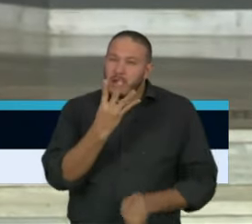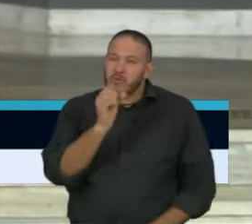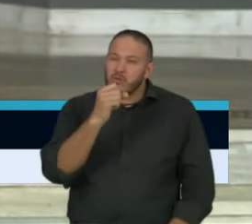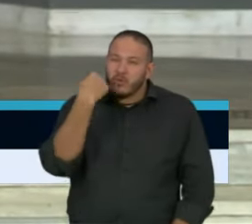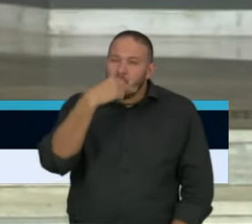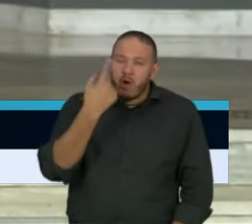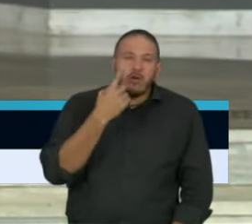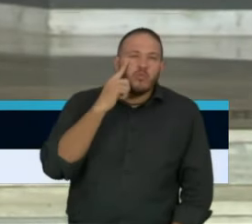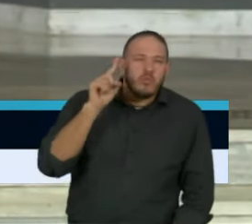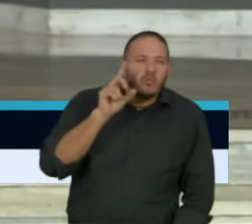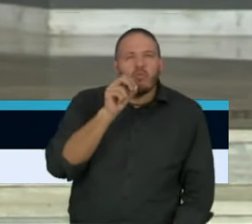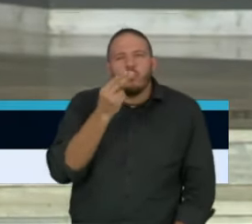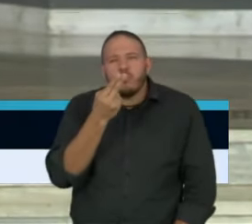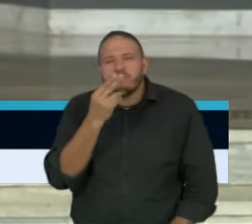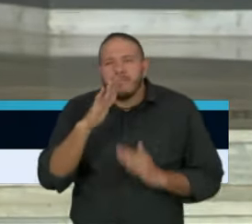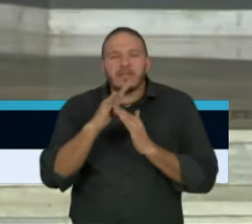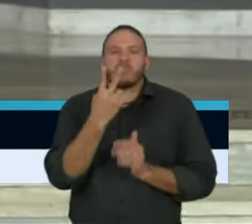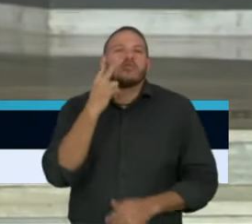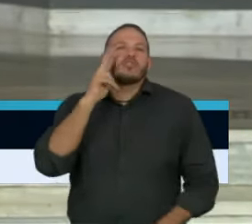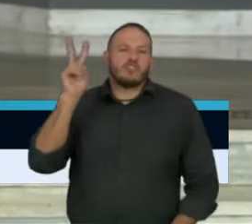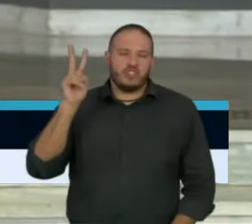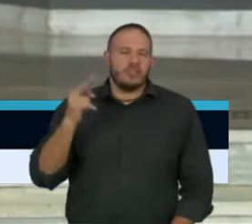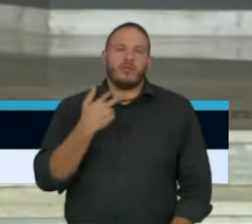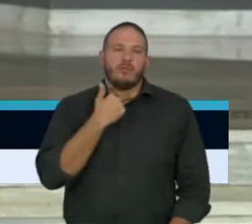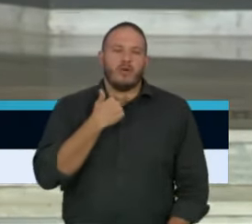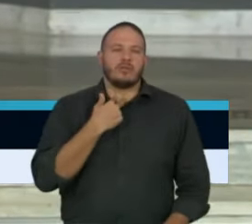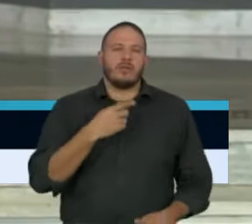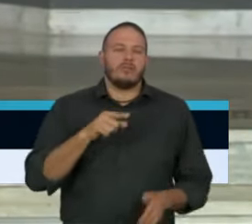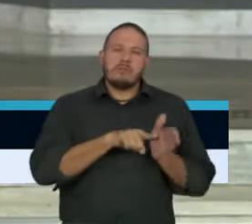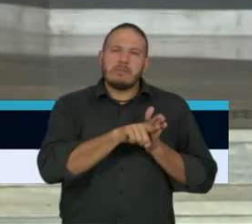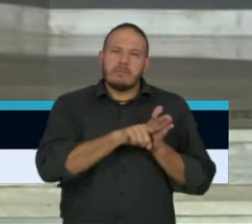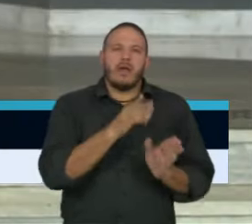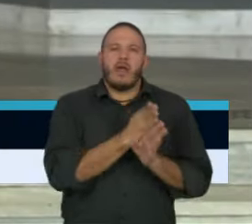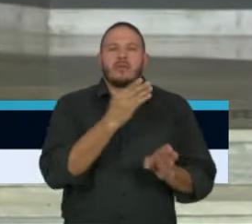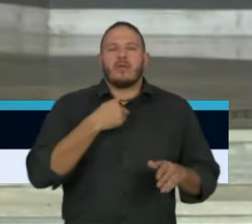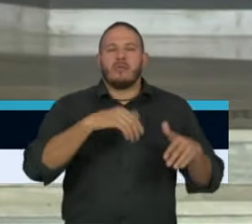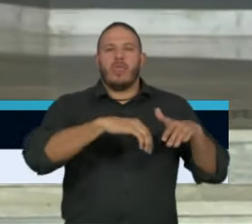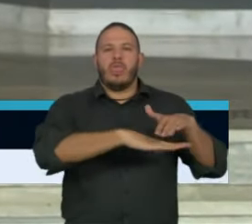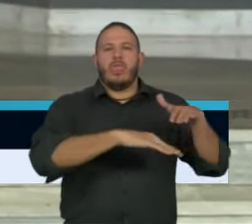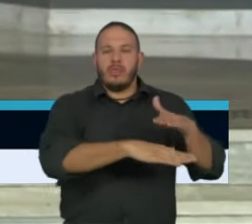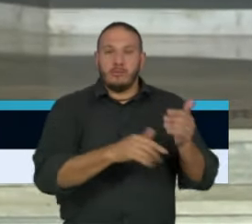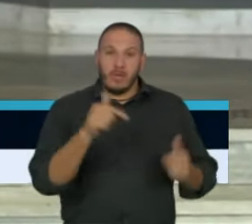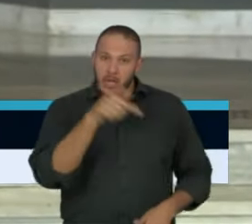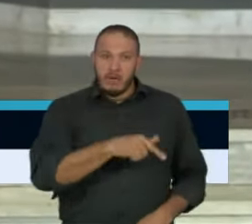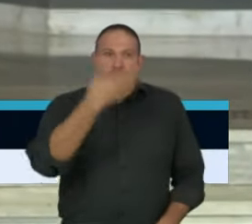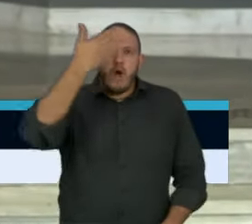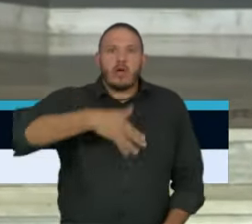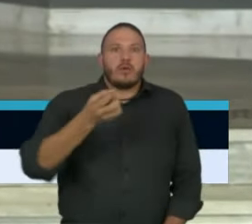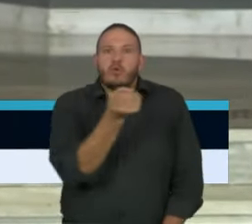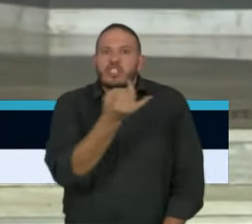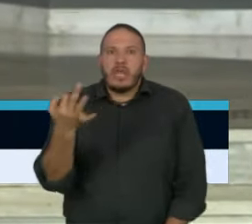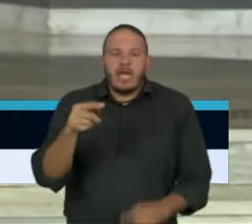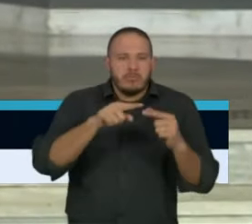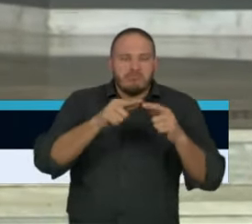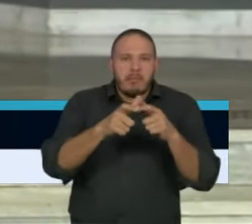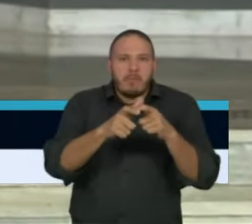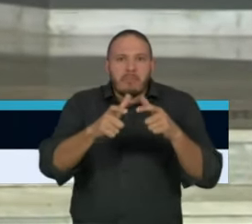podemos ter exames represados porque eles refletem em tempo real a evolução da epidemia. Tá? Então essa é a meta,